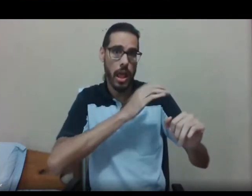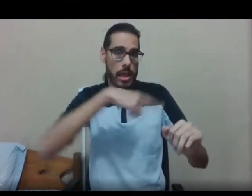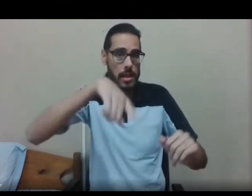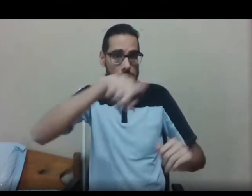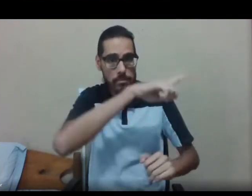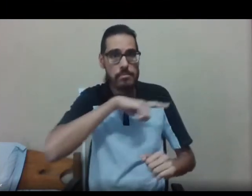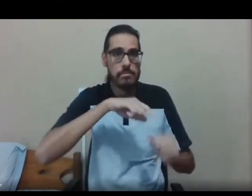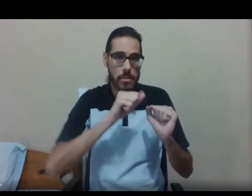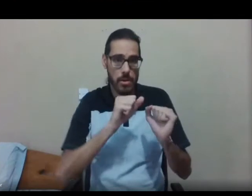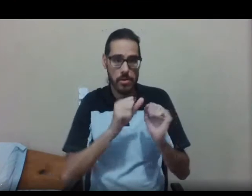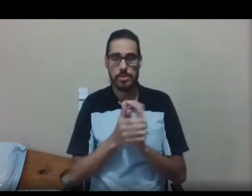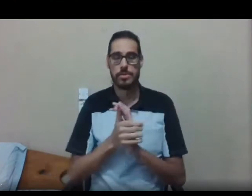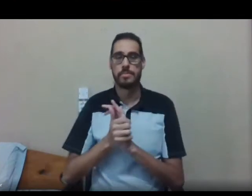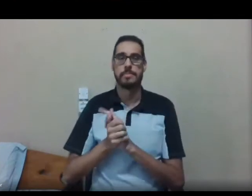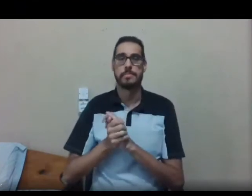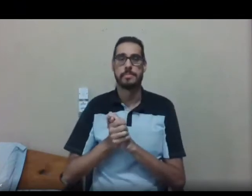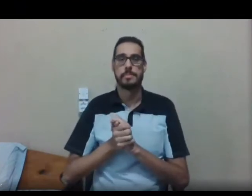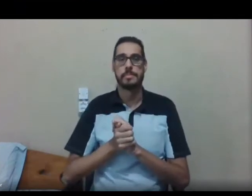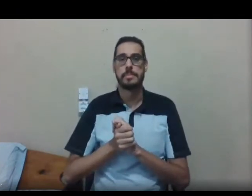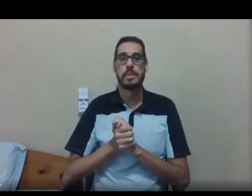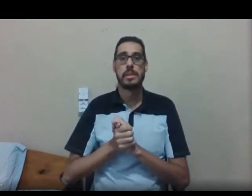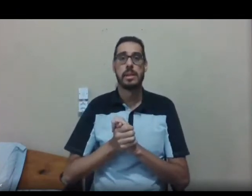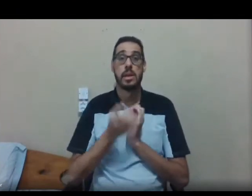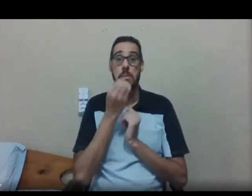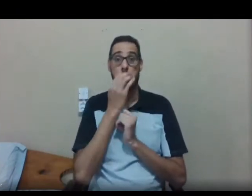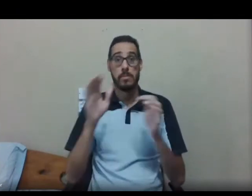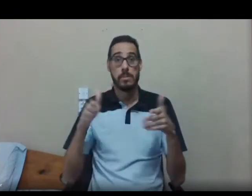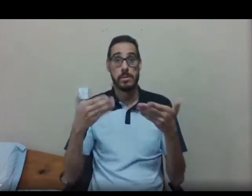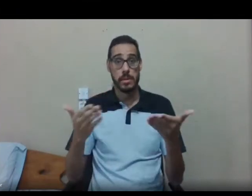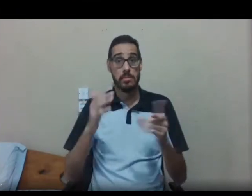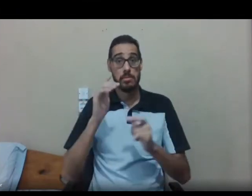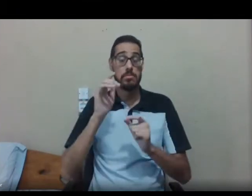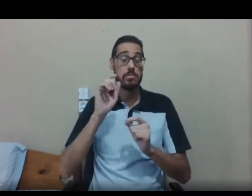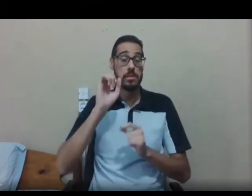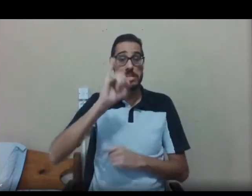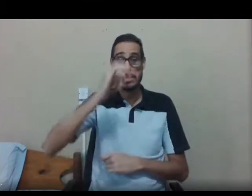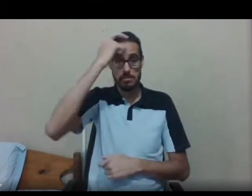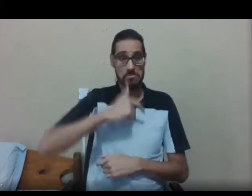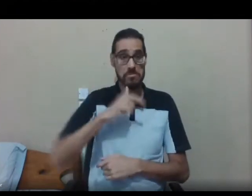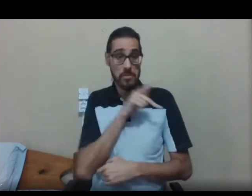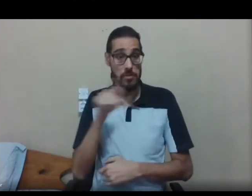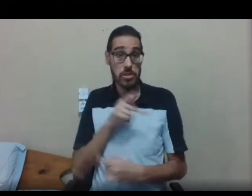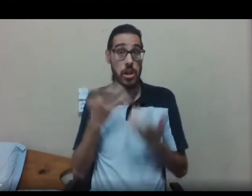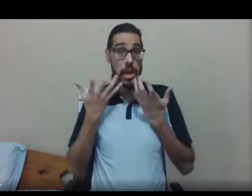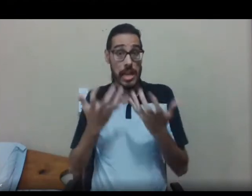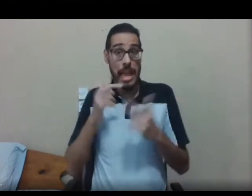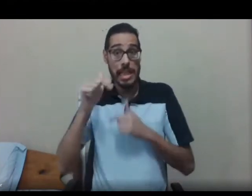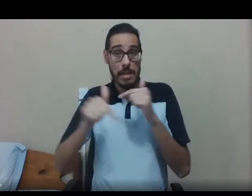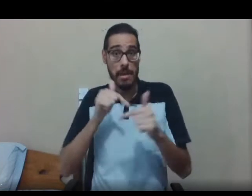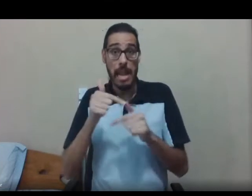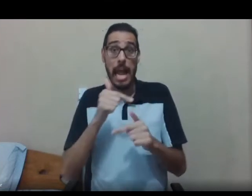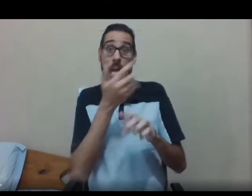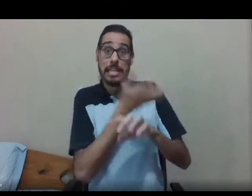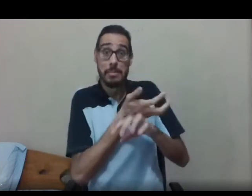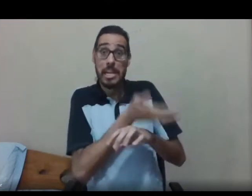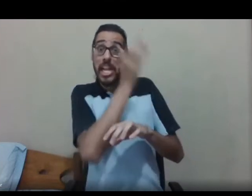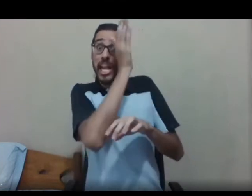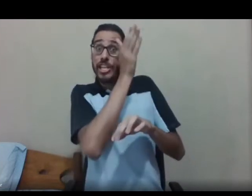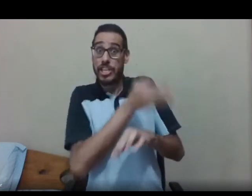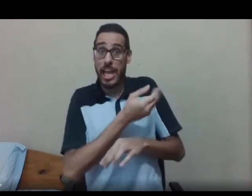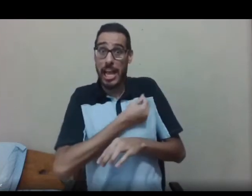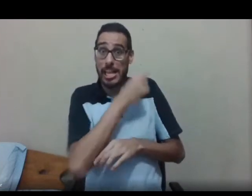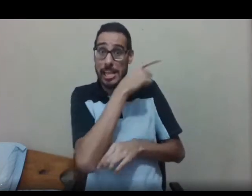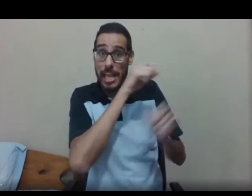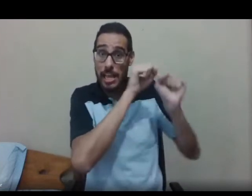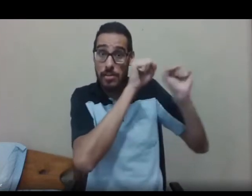Tá bom? Então, Esther, bom dia a todos, pessoal. Só um minutinho. A